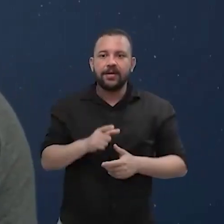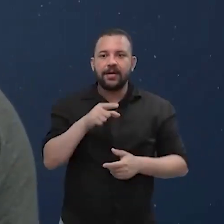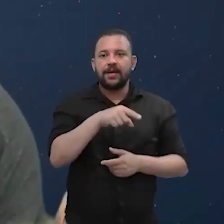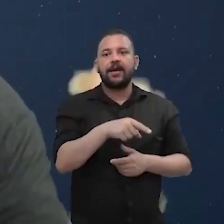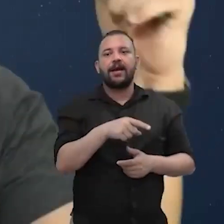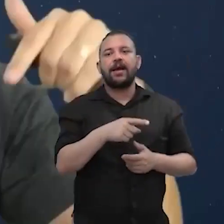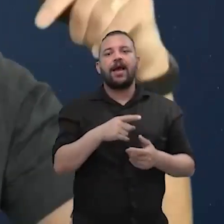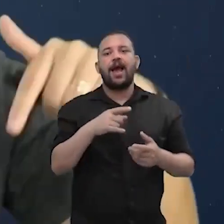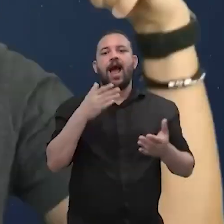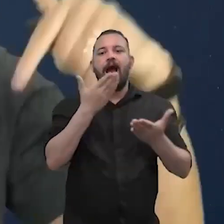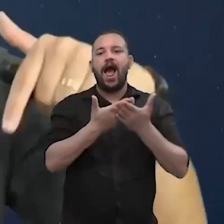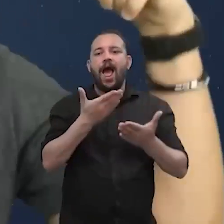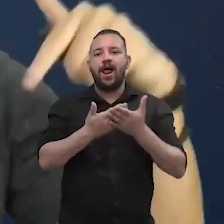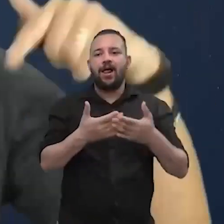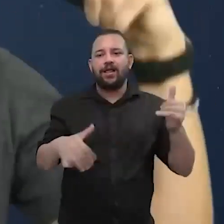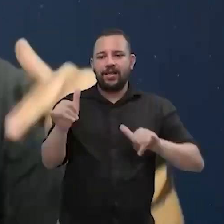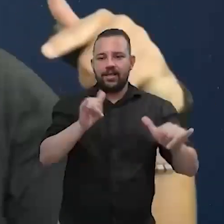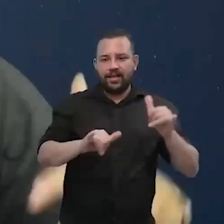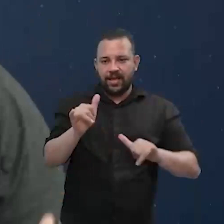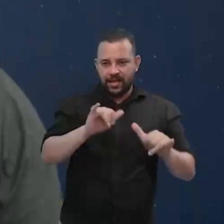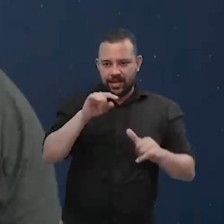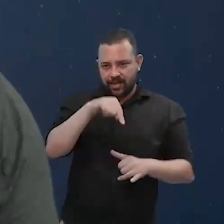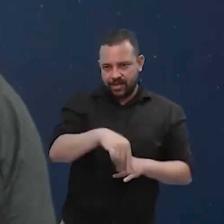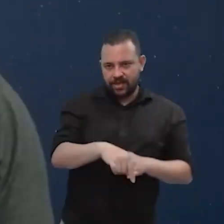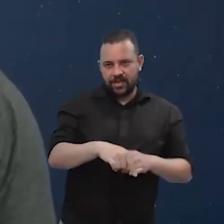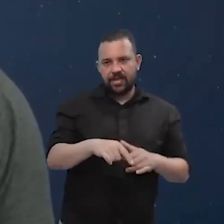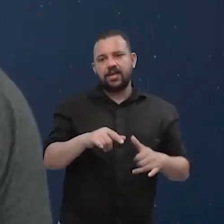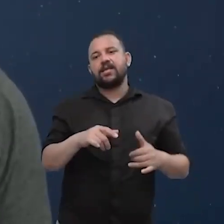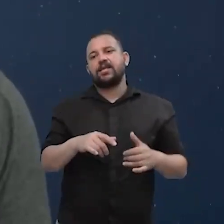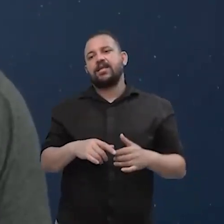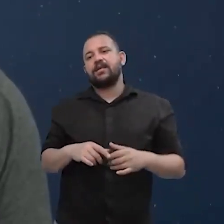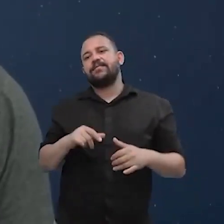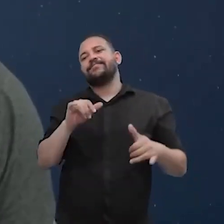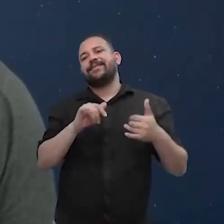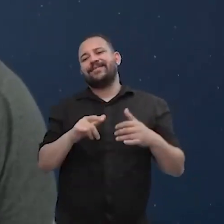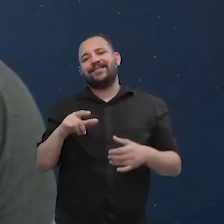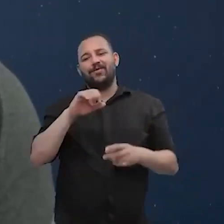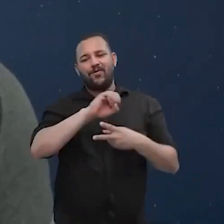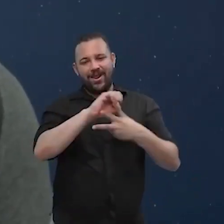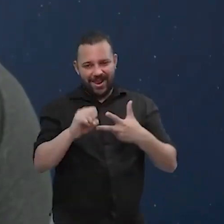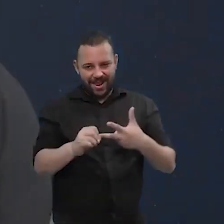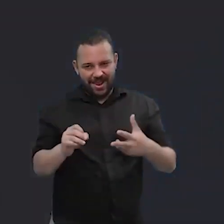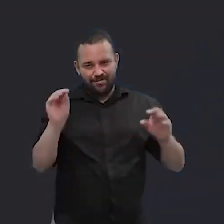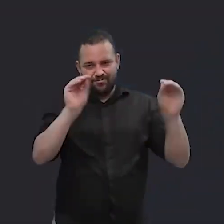o conteúdo do Enem está aqui. Beijão, até a próxima.